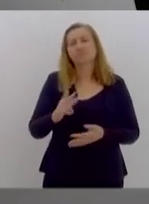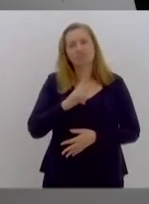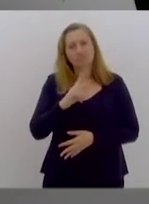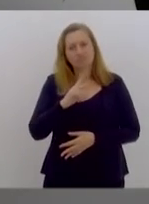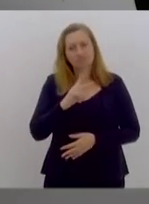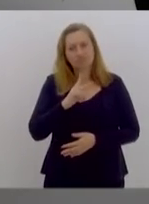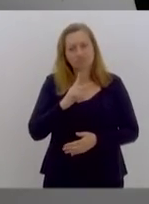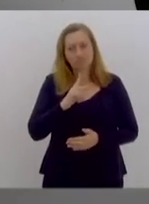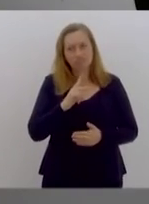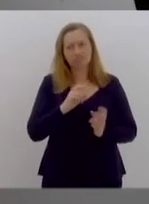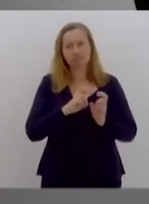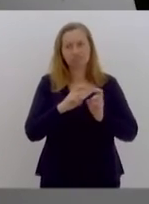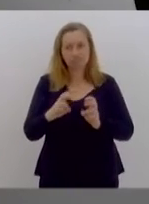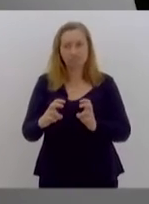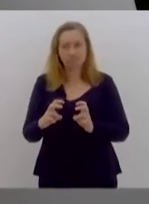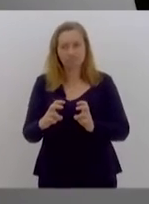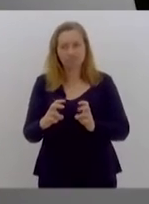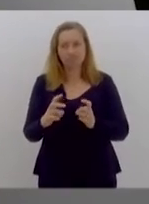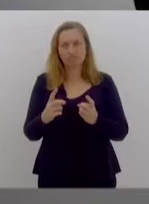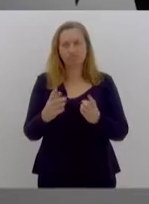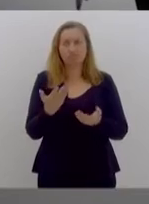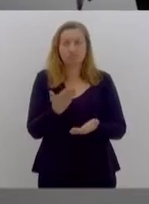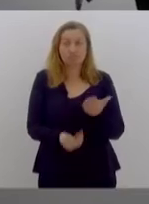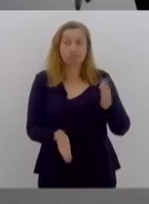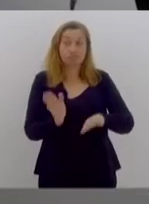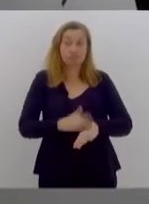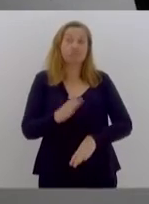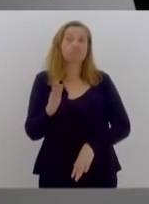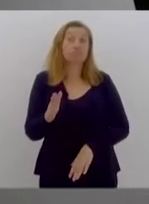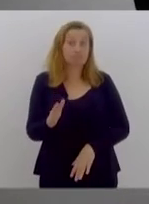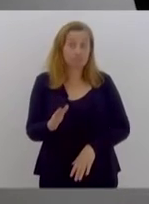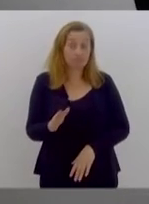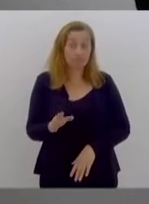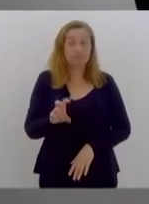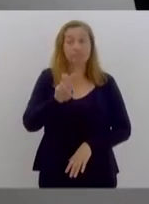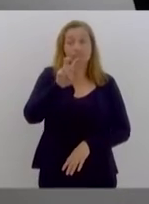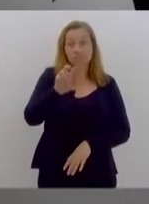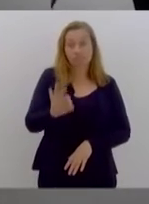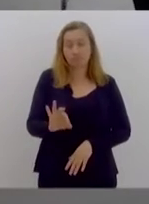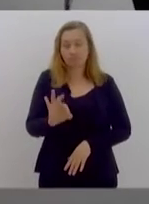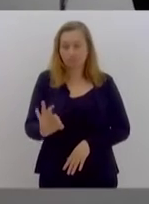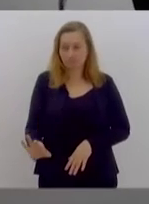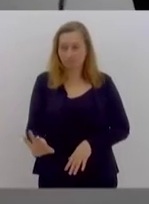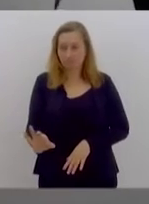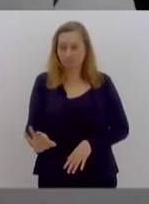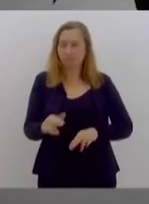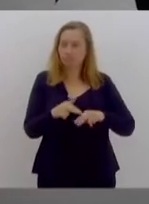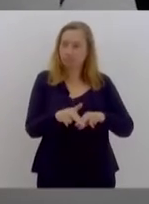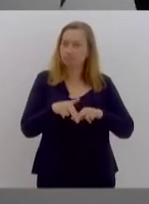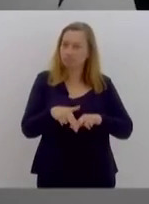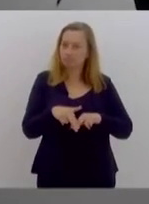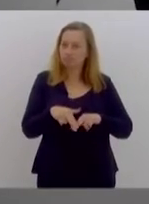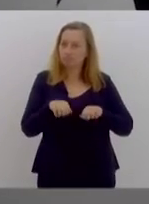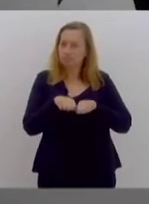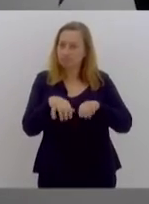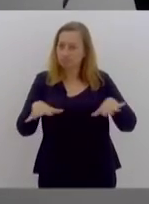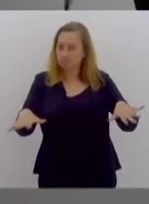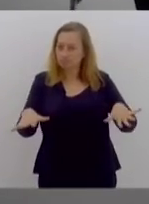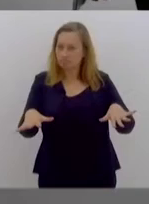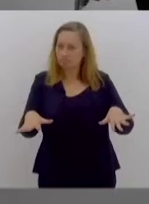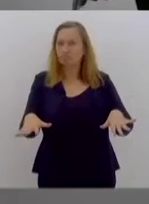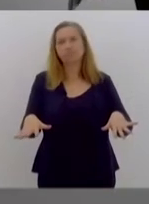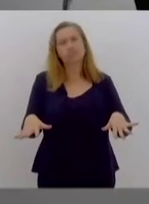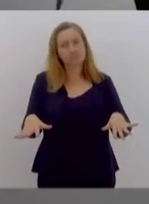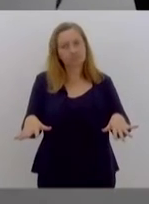perdesse mais demanda ainda porque já tinha perdido 50% por conta da pandemia